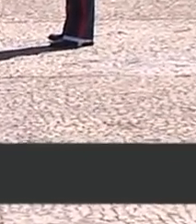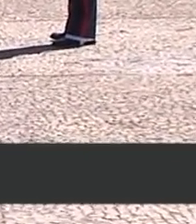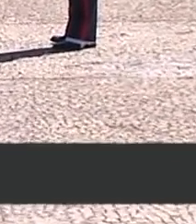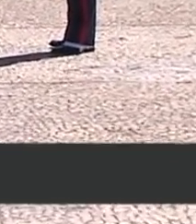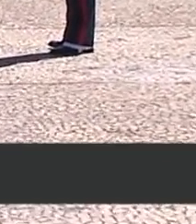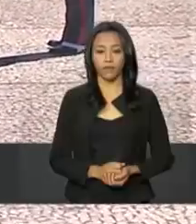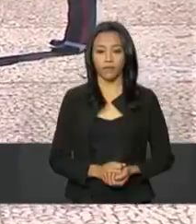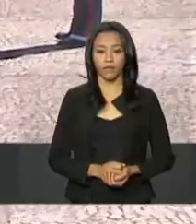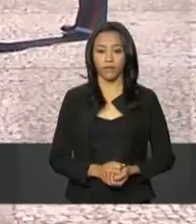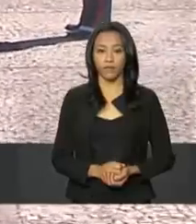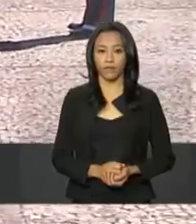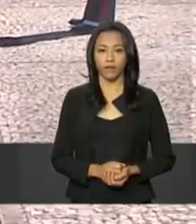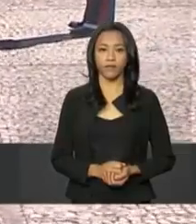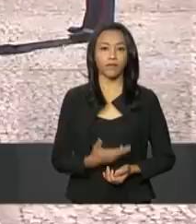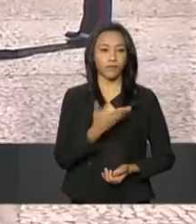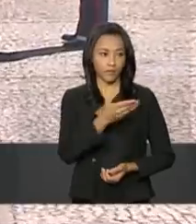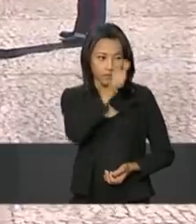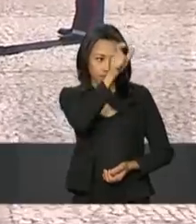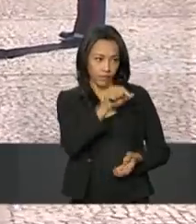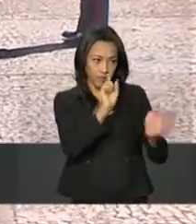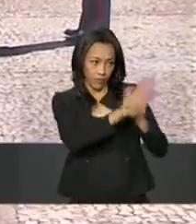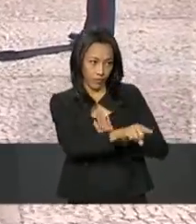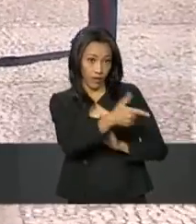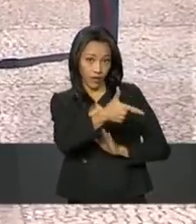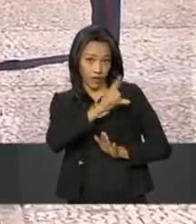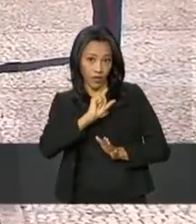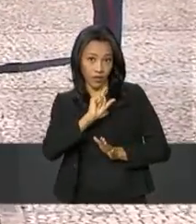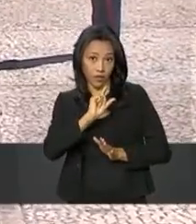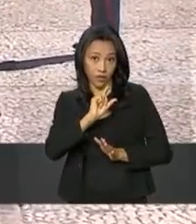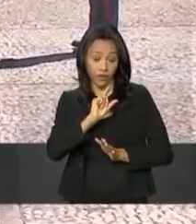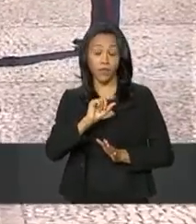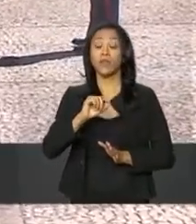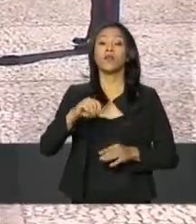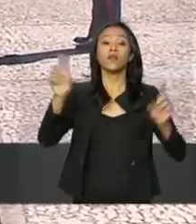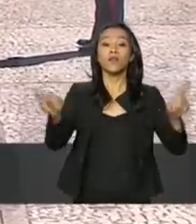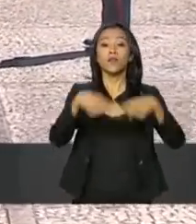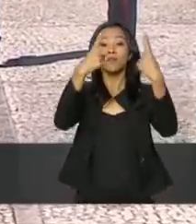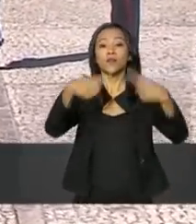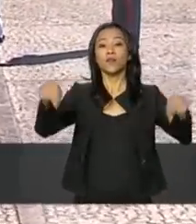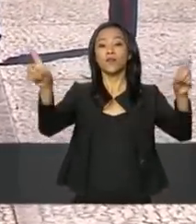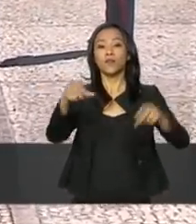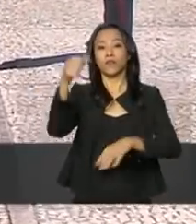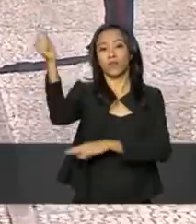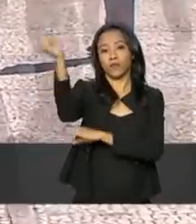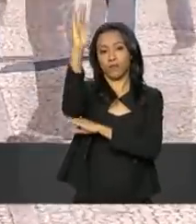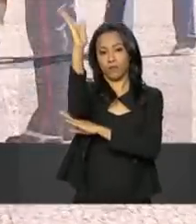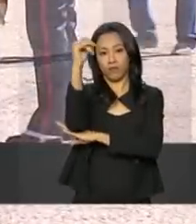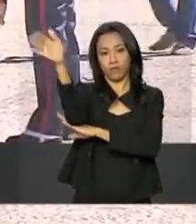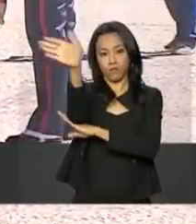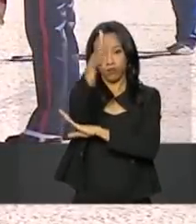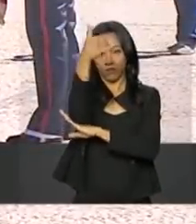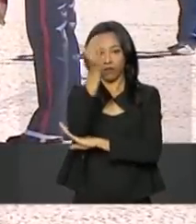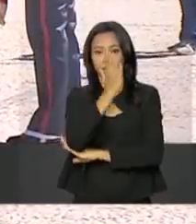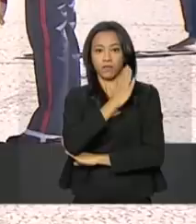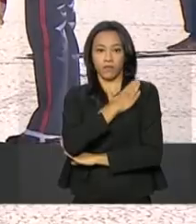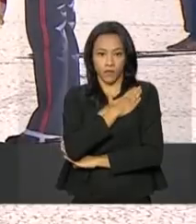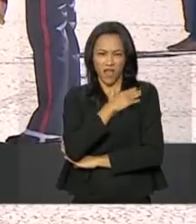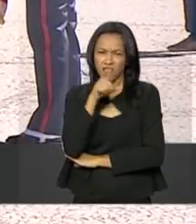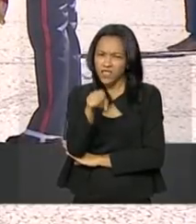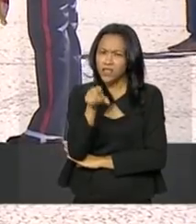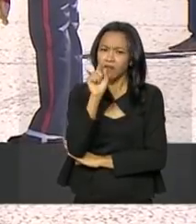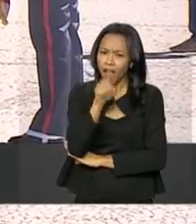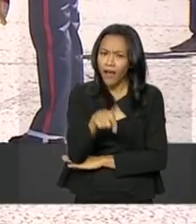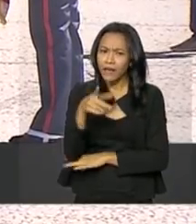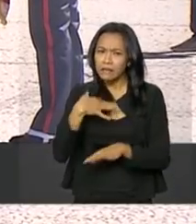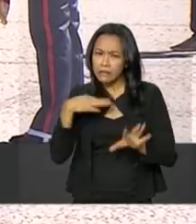Comandante, antes do hino nacional, toda essa movimentação aí para a tropa